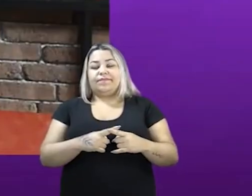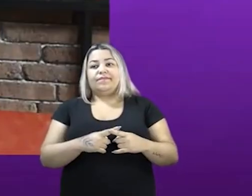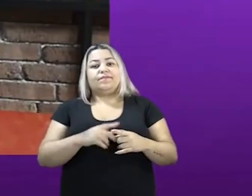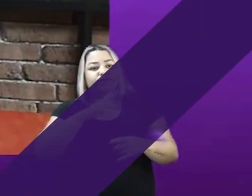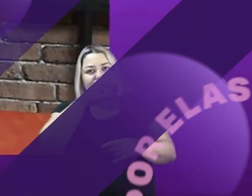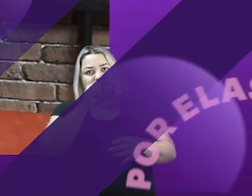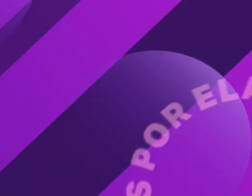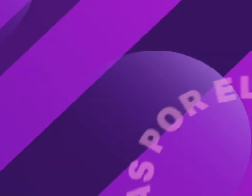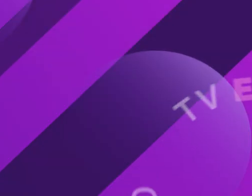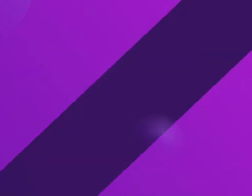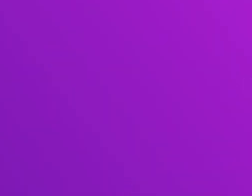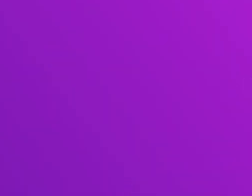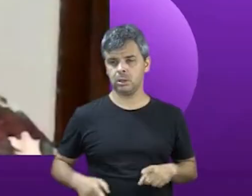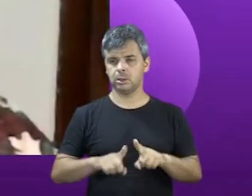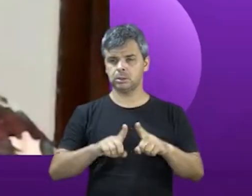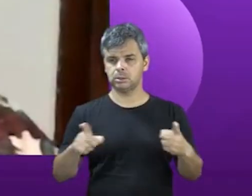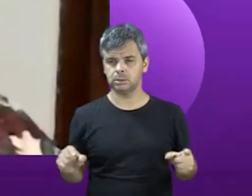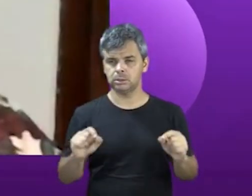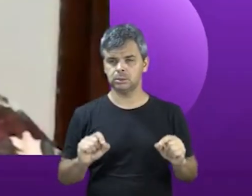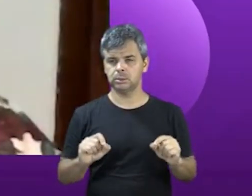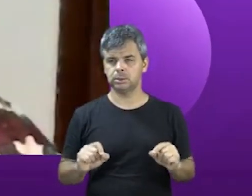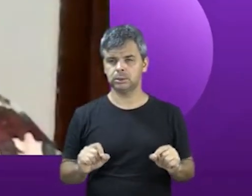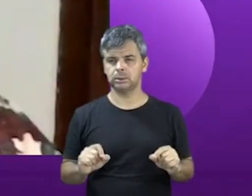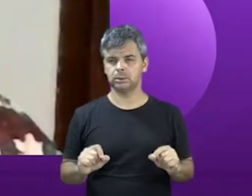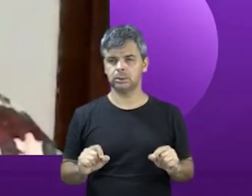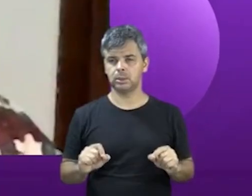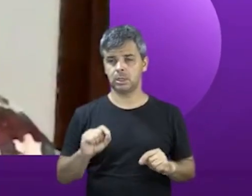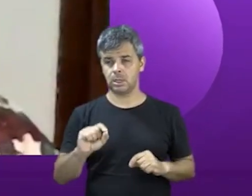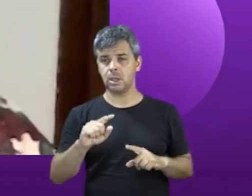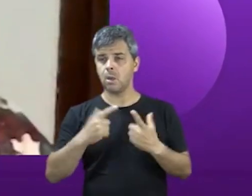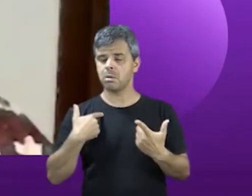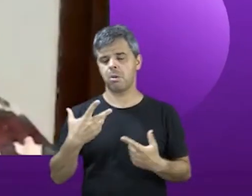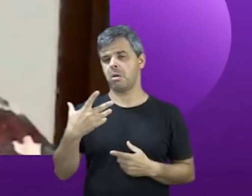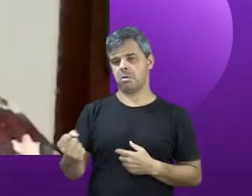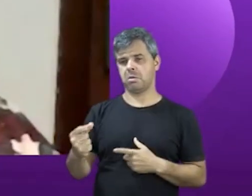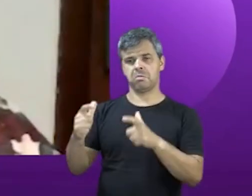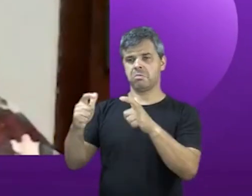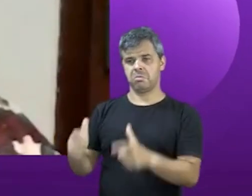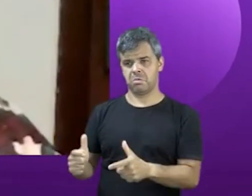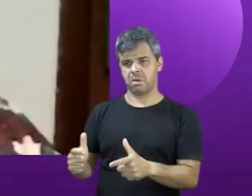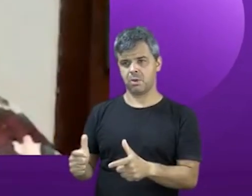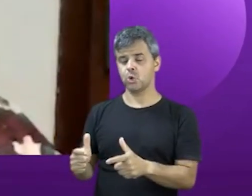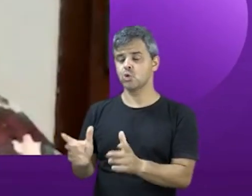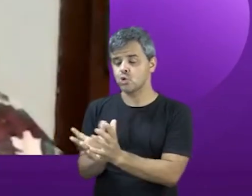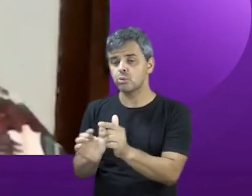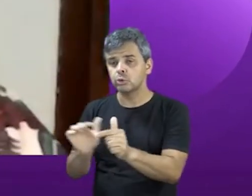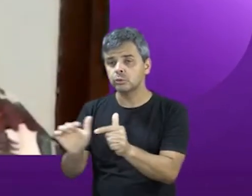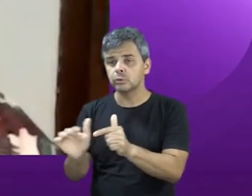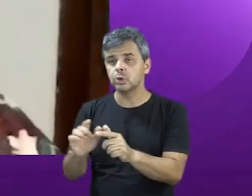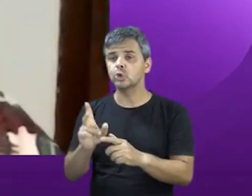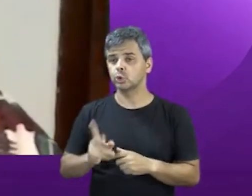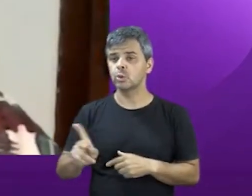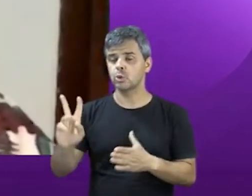fortalece, né? Coletivamente, né? E que é inadmissível que os espaços com grupos de trabalhos específicos